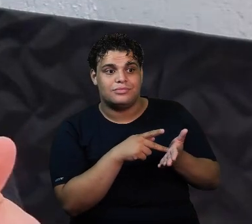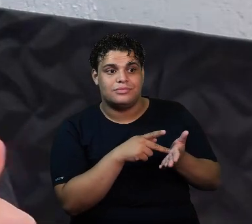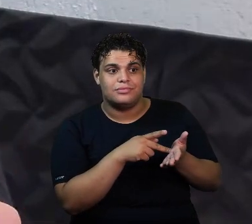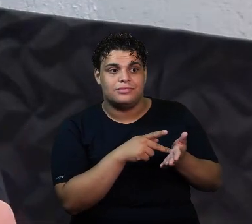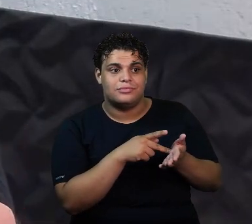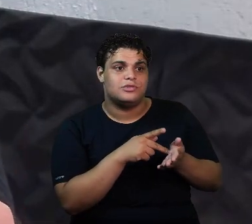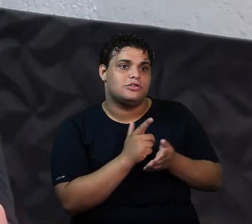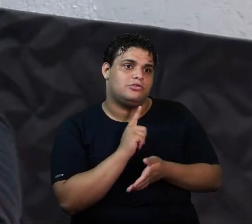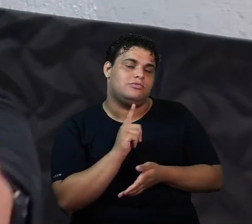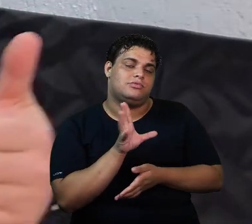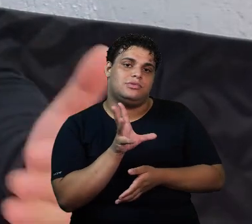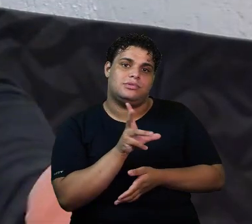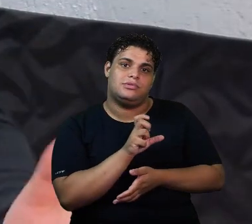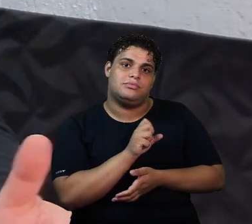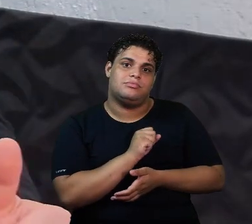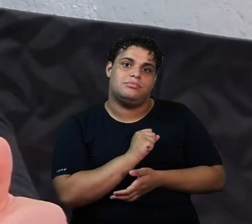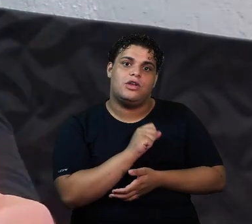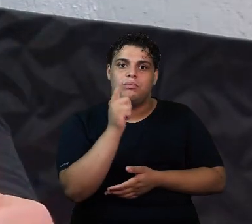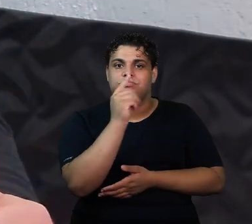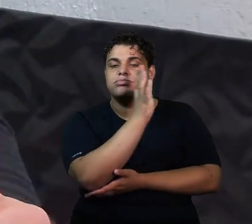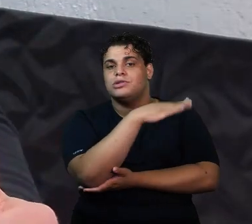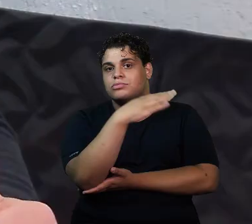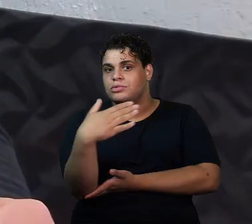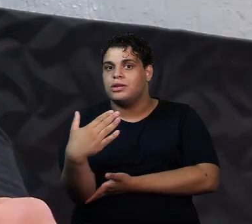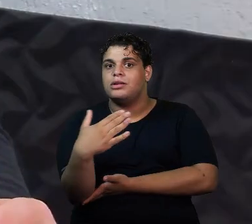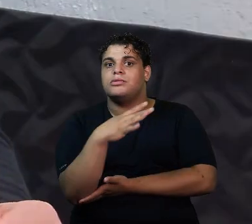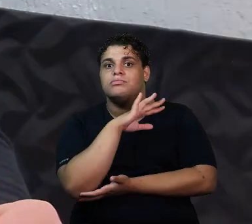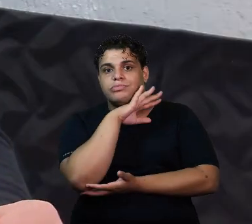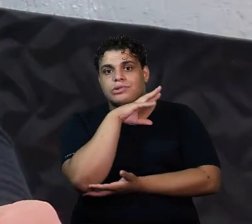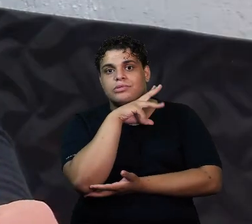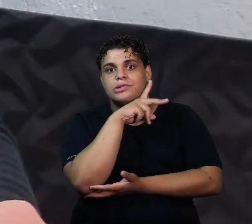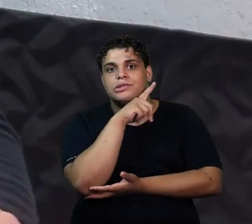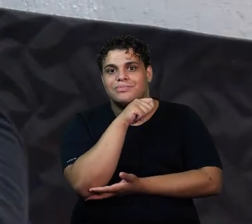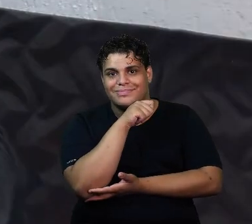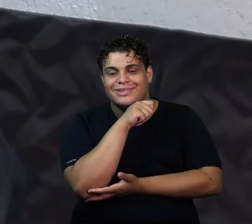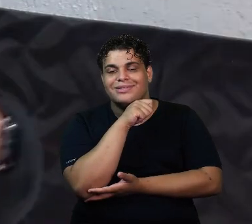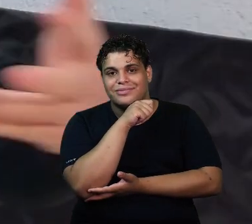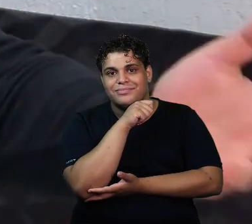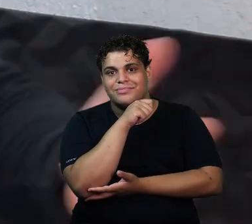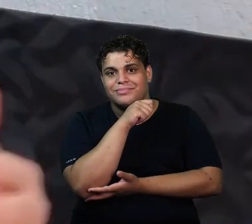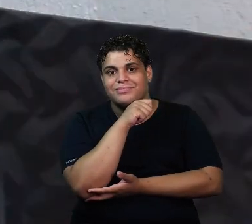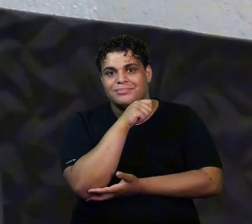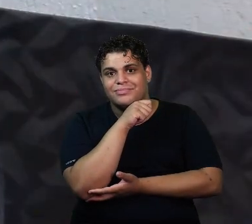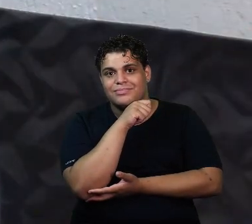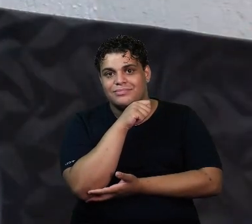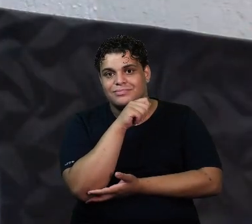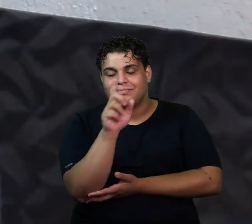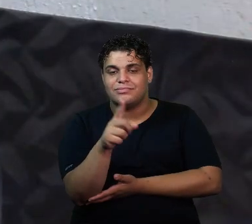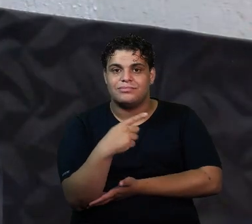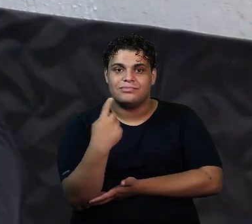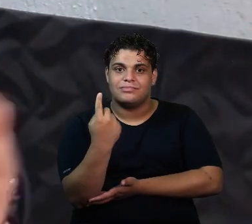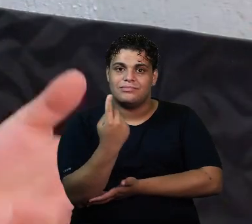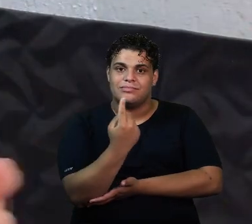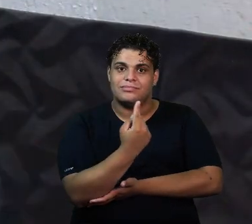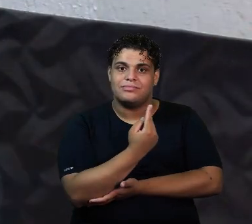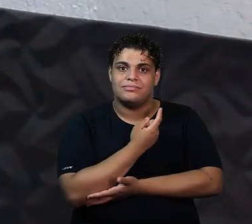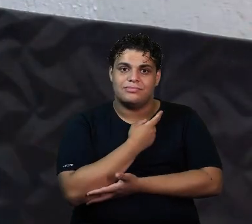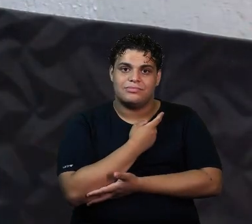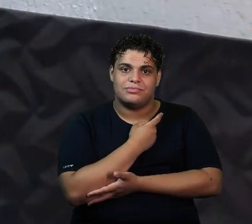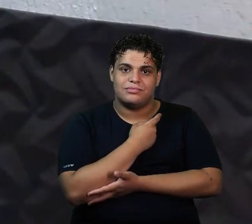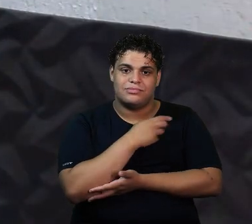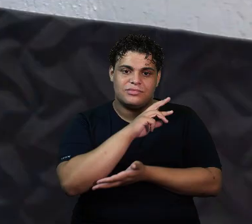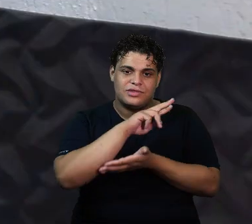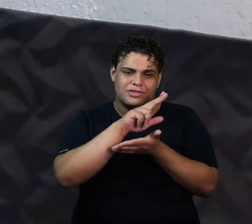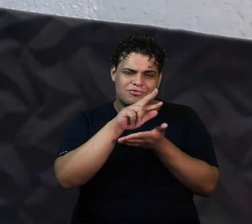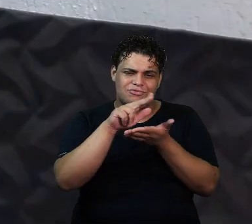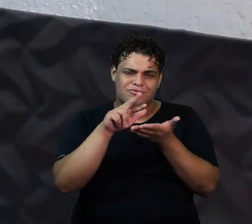criarem amor pelo oceano, pelos animais marinhos, né, pela nossa... toda a diversidade que a gente tem